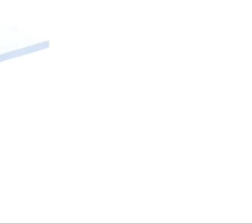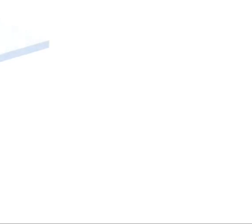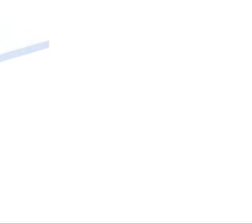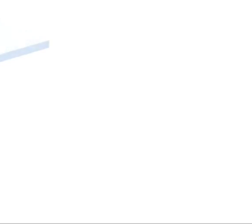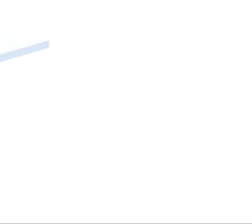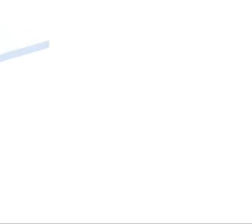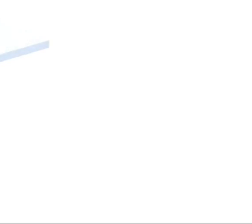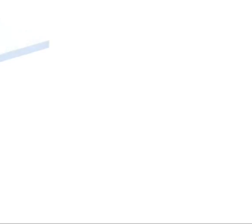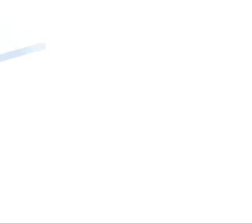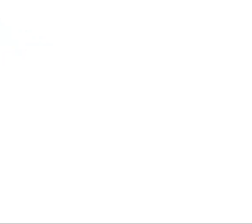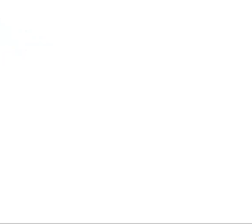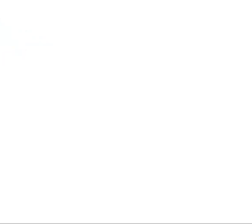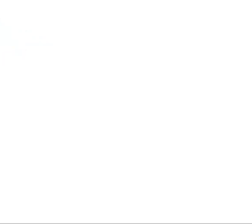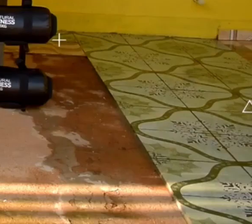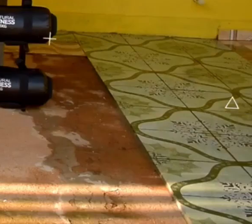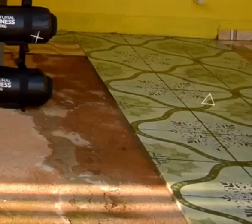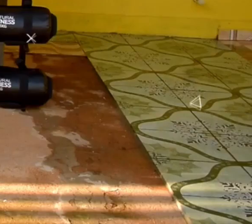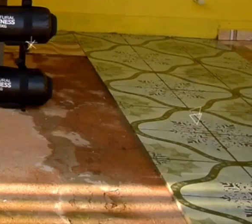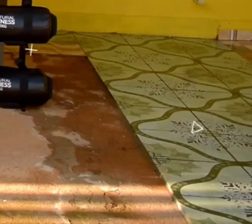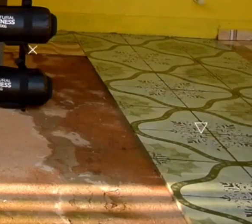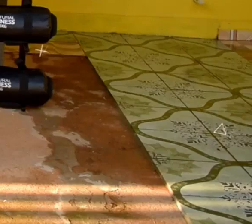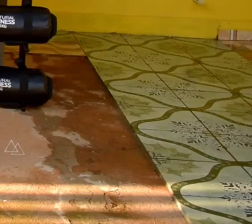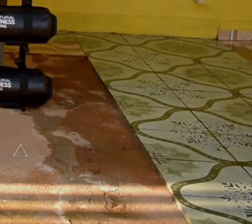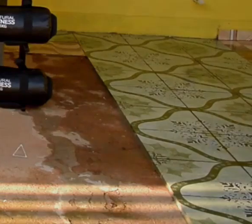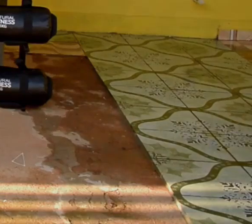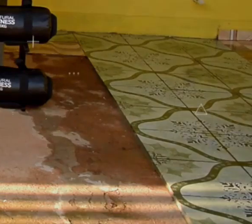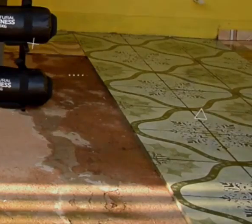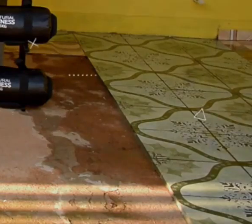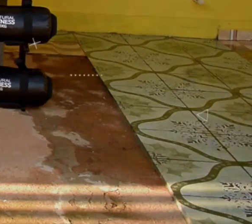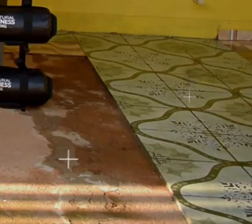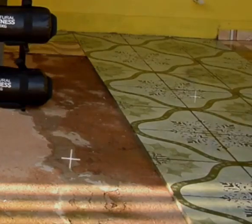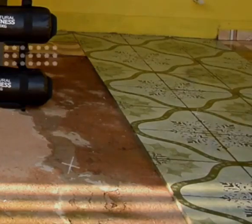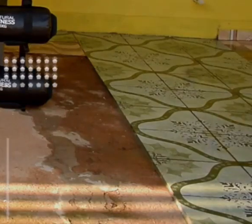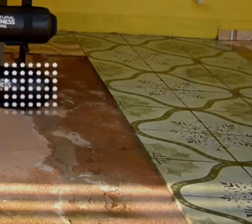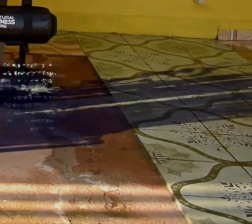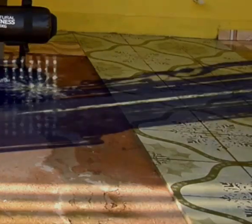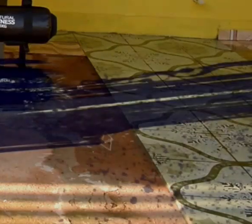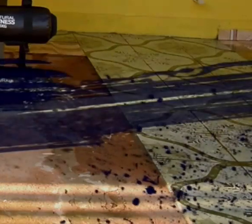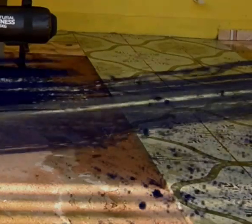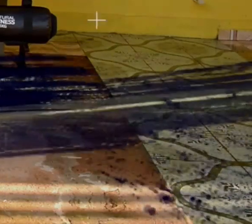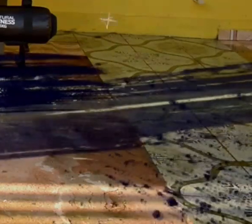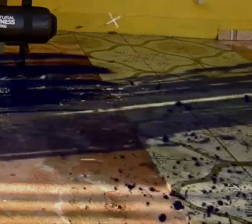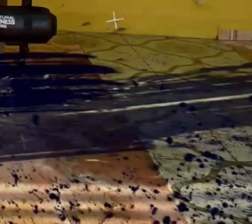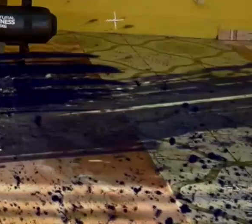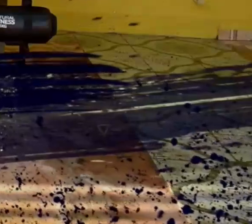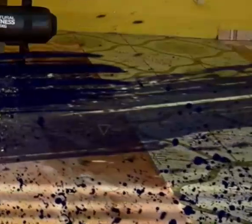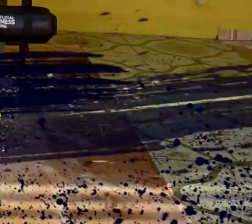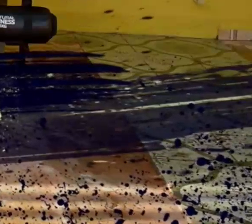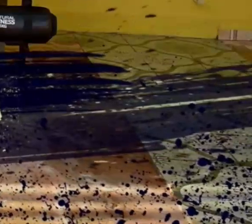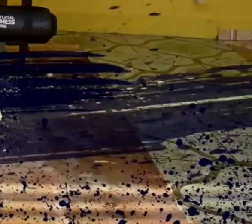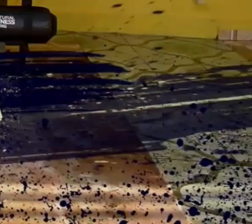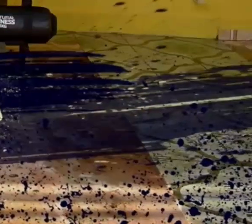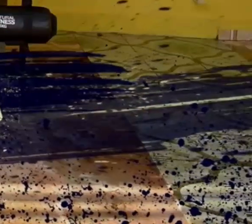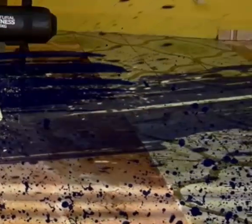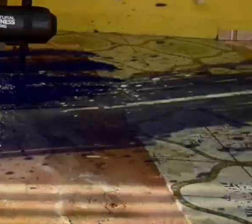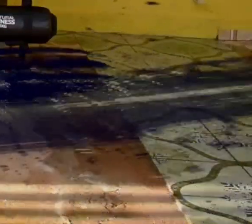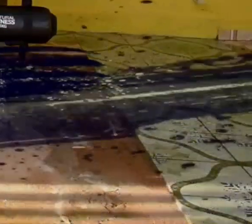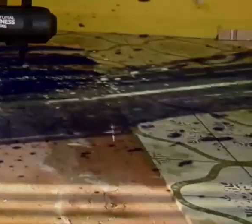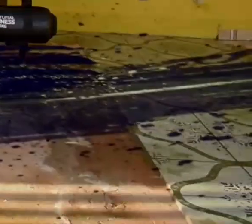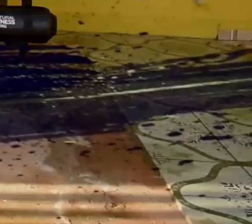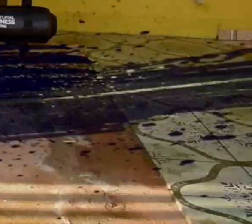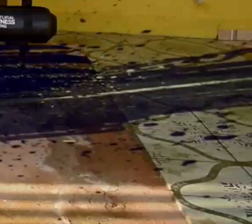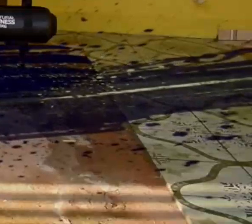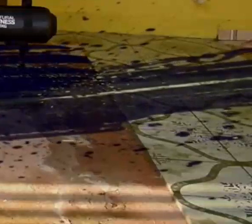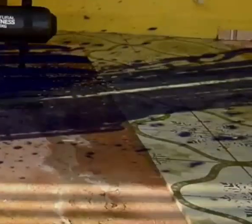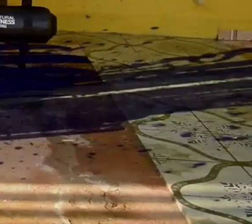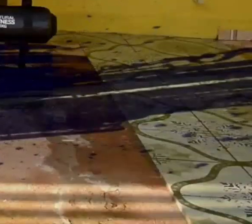movimentos. Ação do músculo no exercício. Ação excêntrica ou alongamento, quando o músculo se alonga